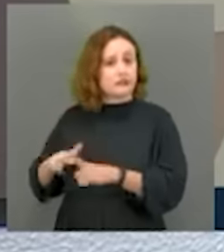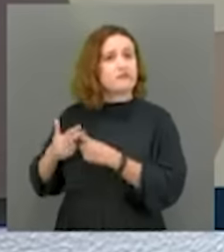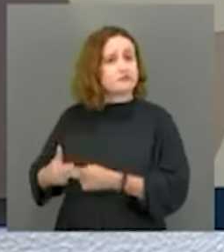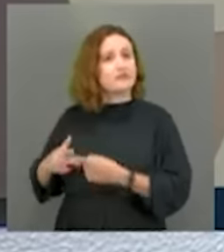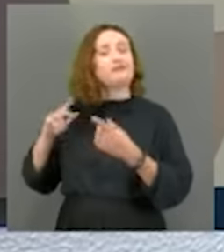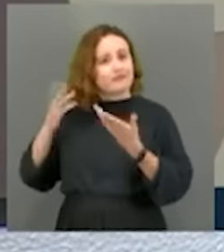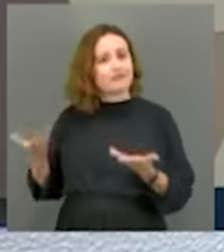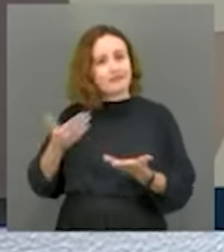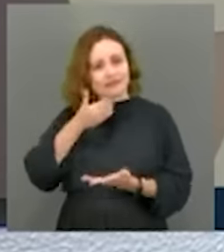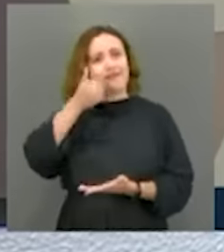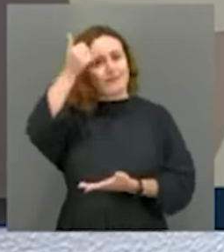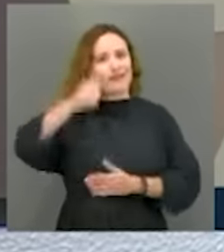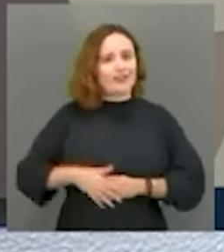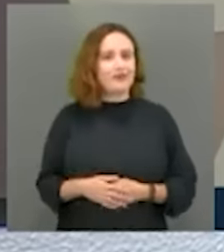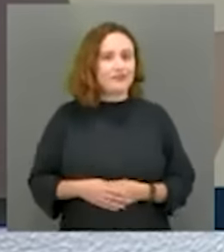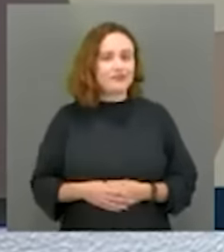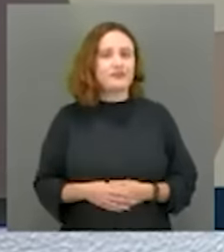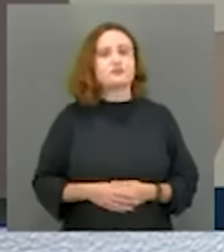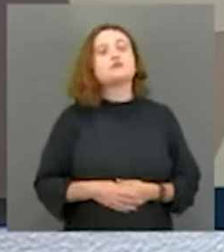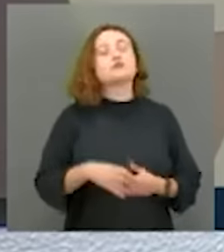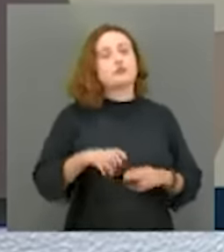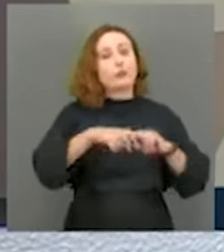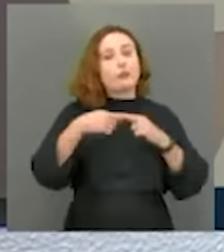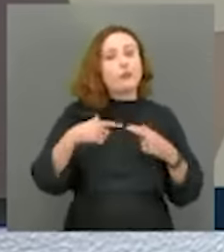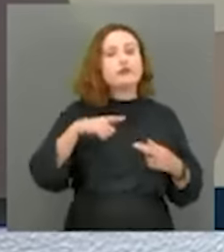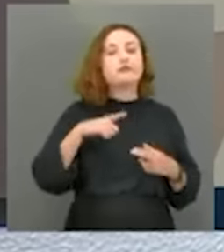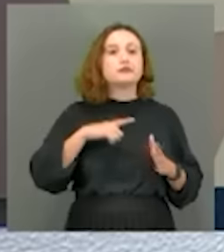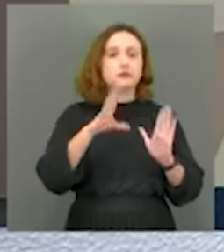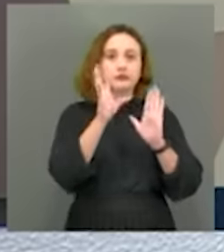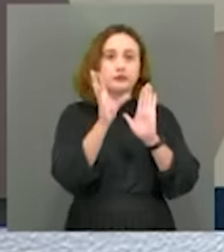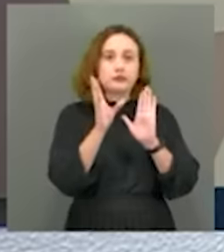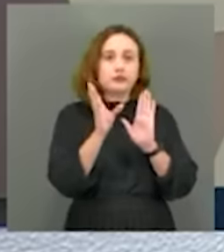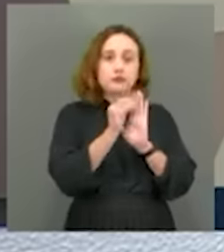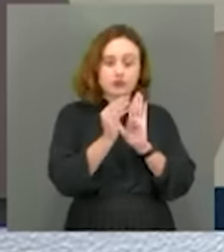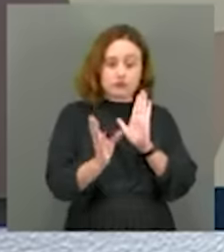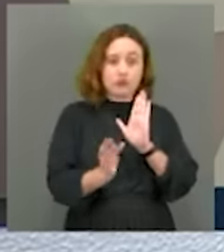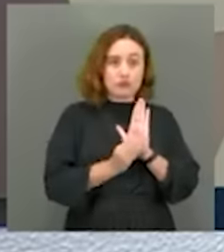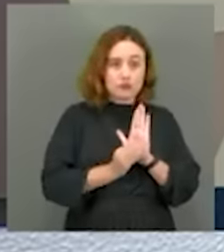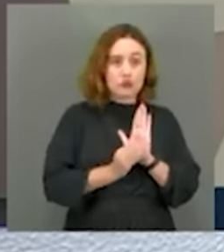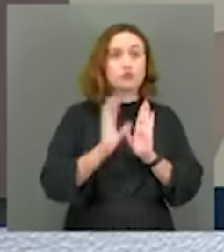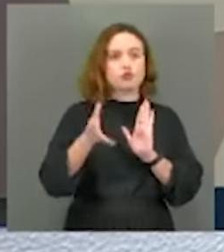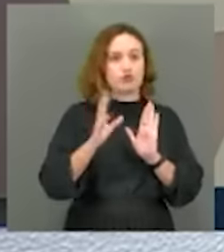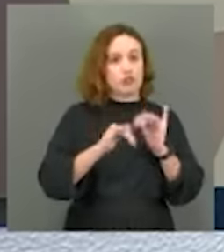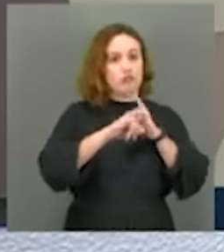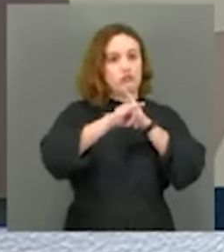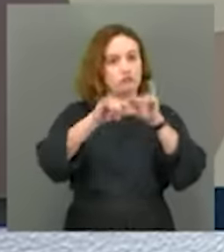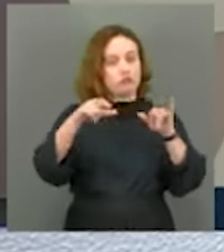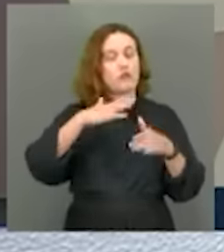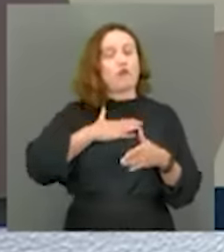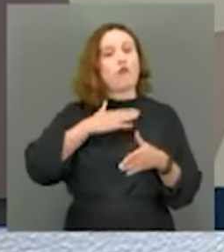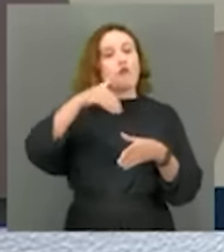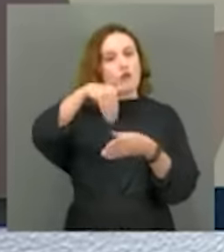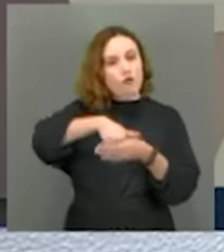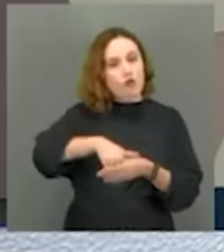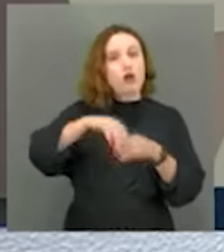por todo exposto nos termos né do parecer Já devidamente publicado o voto é pela aprovação